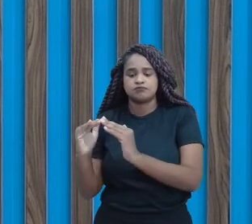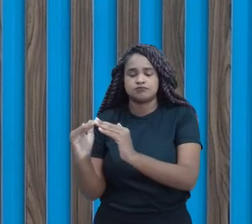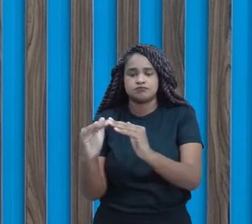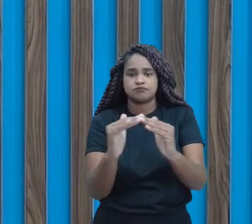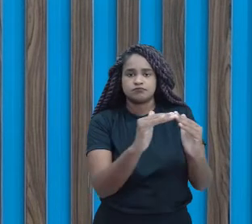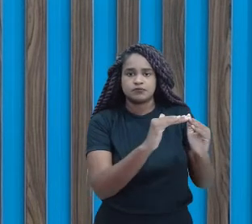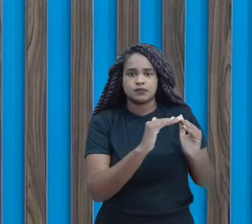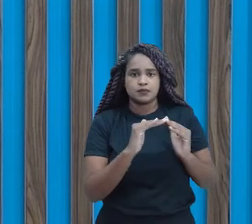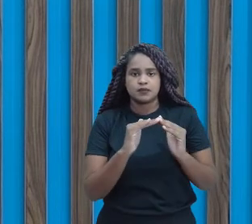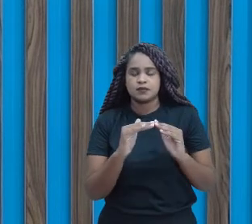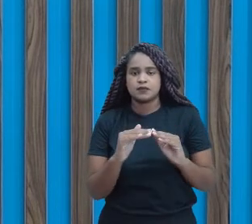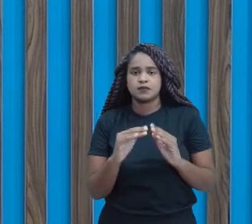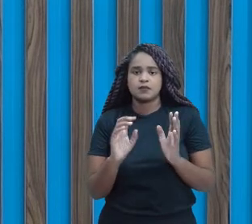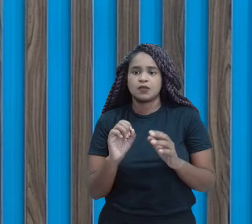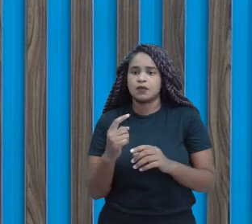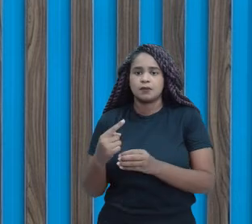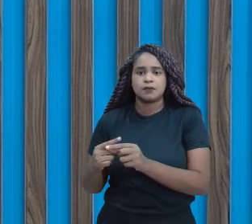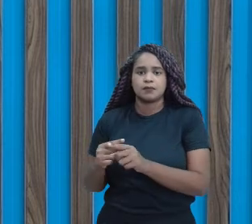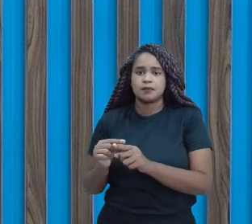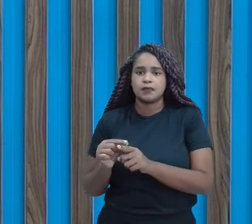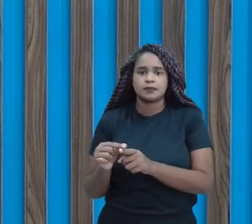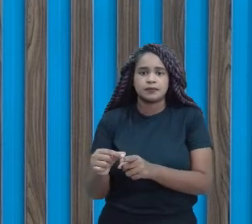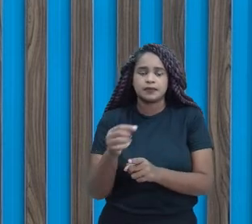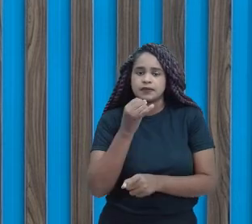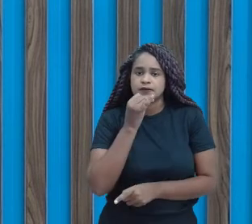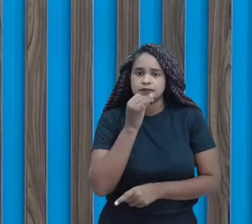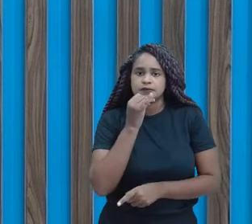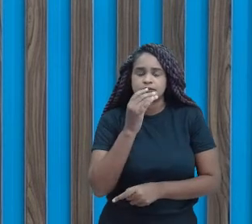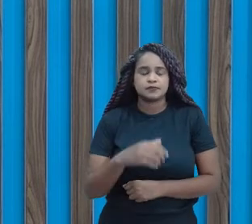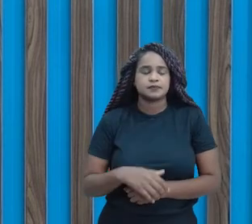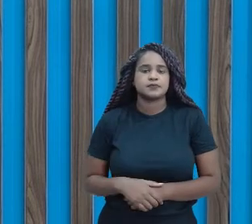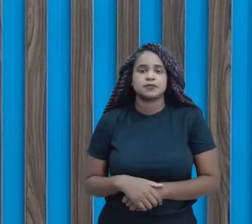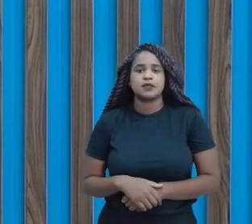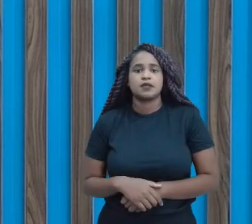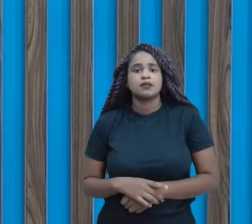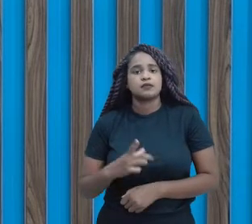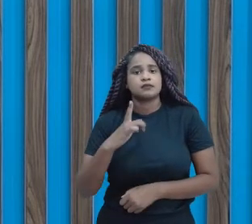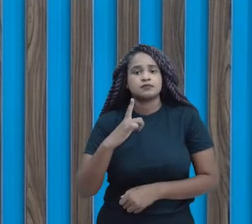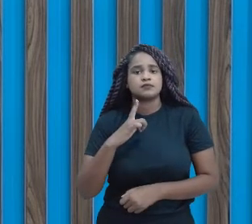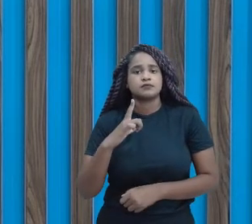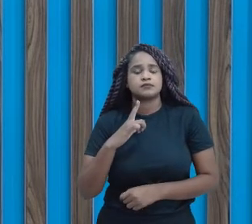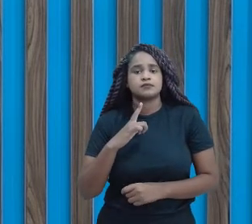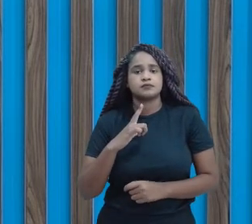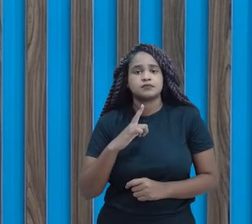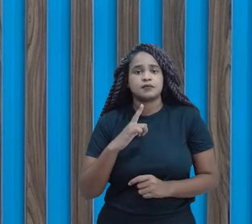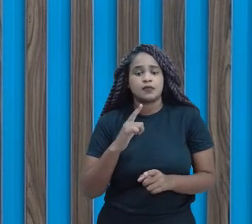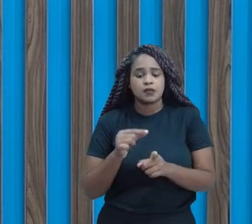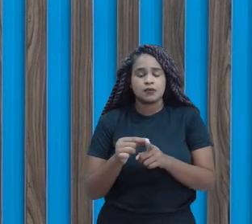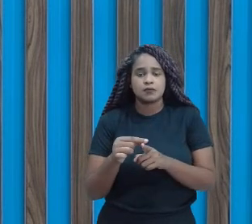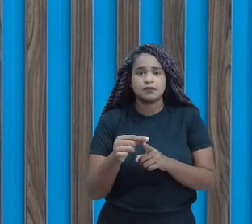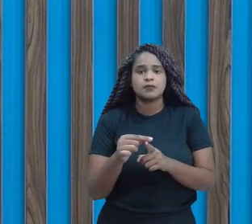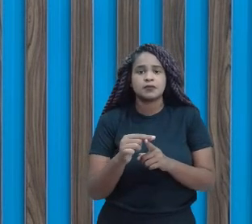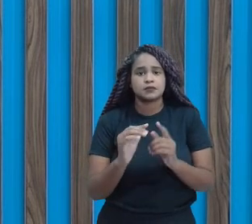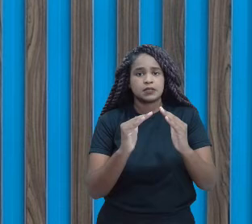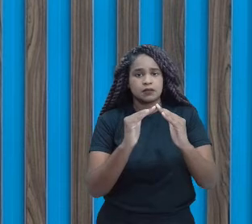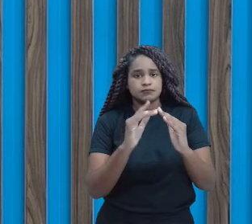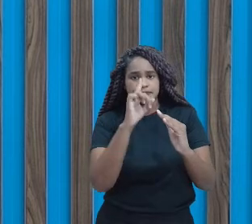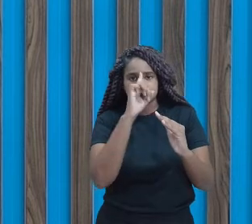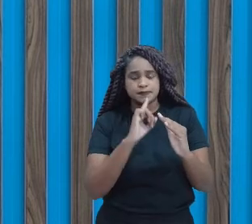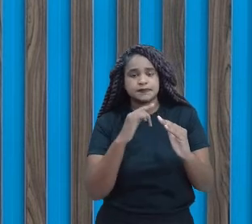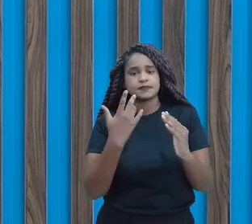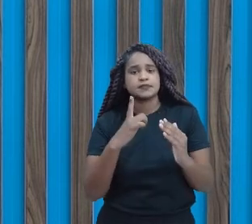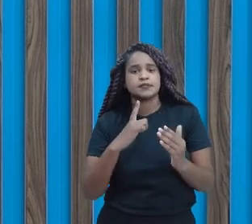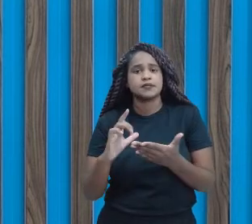exemplo, se a gente viaja, vai por Casa Amarela, eu falo muito em Casa Amarela porque eu trabalhei em algumas escolas, né, em